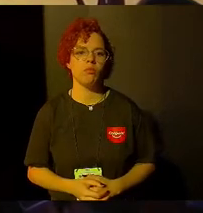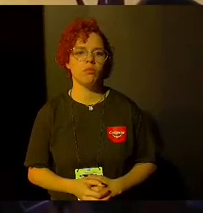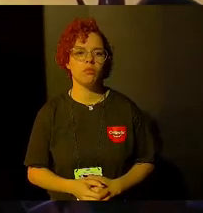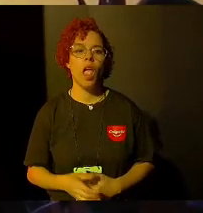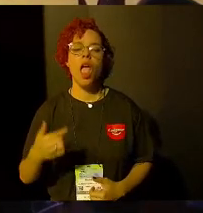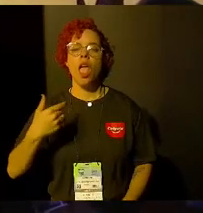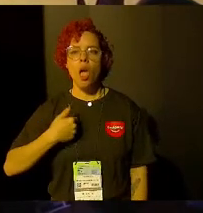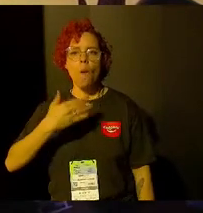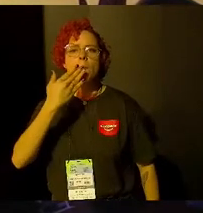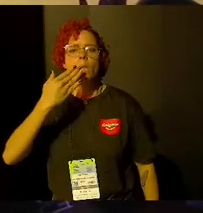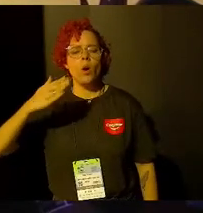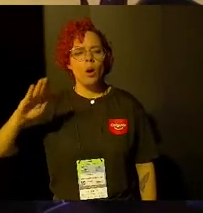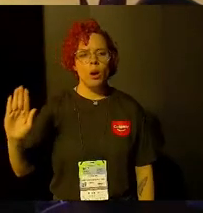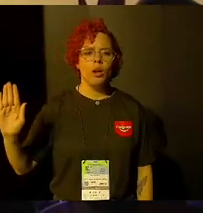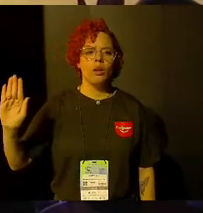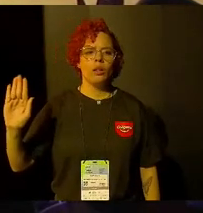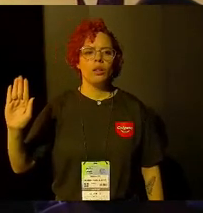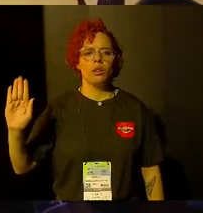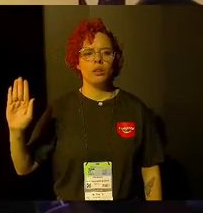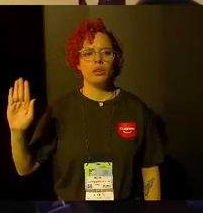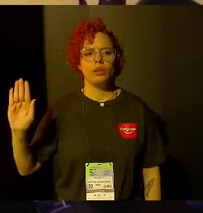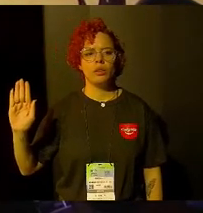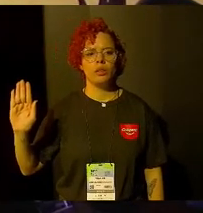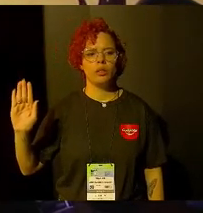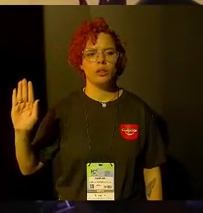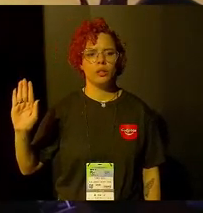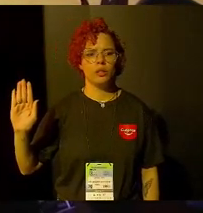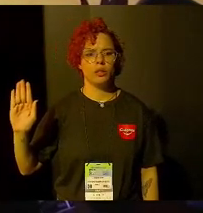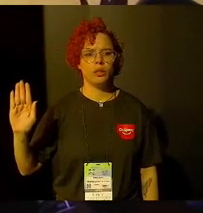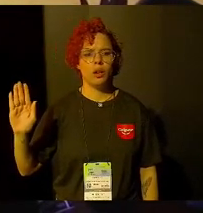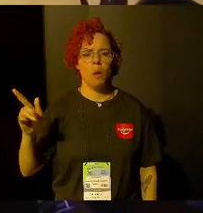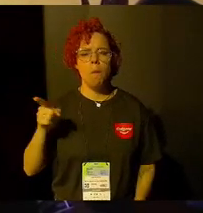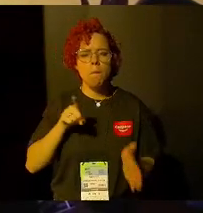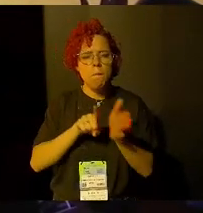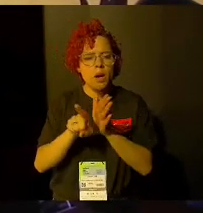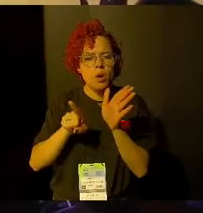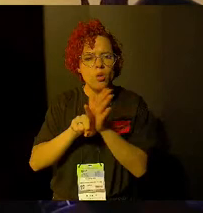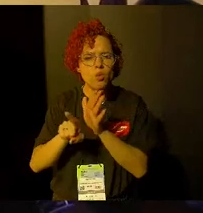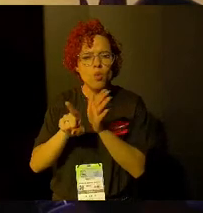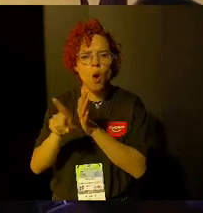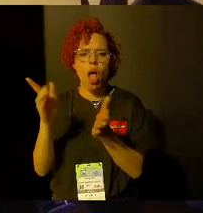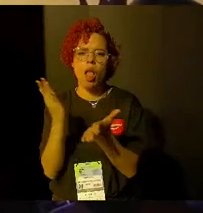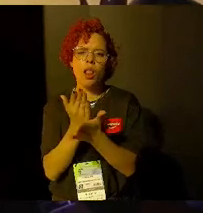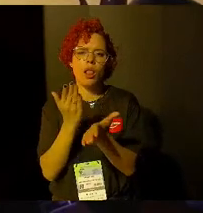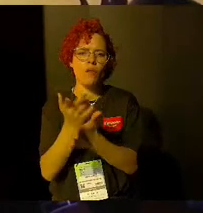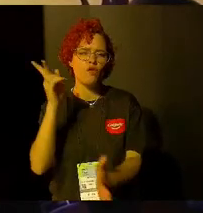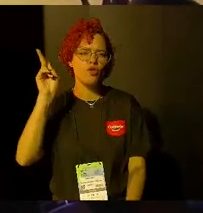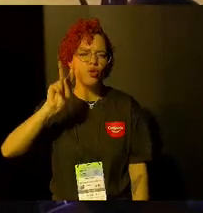eu prometo questionar o livro de história